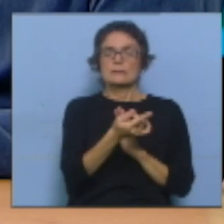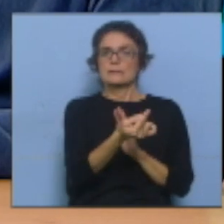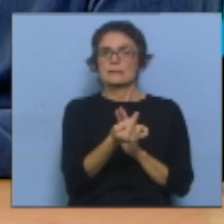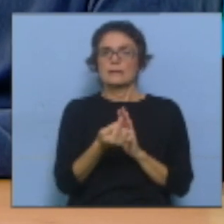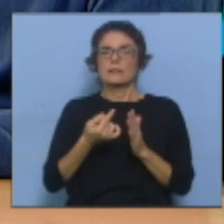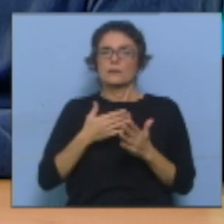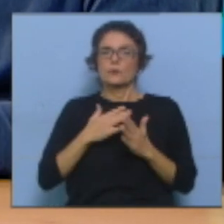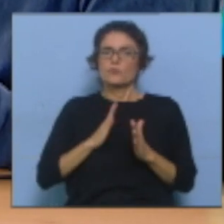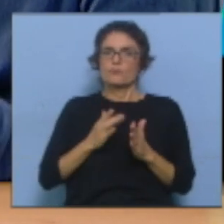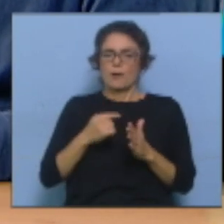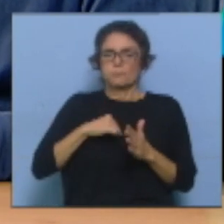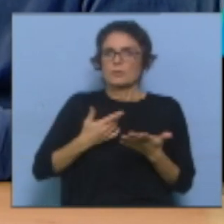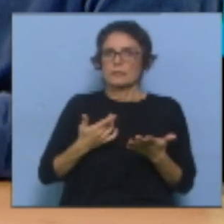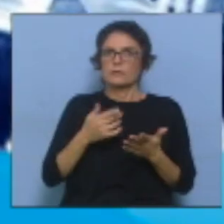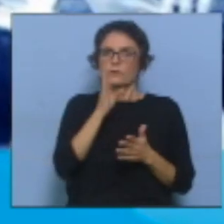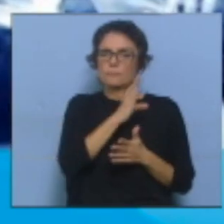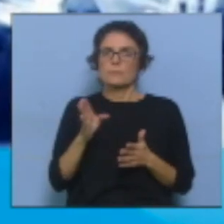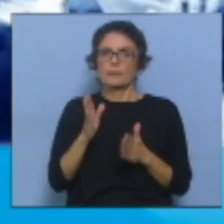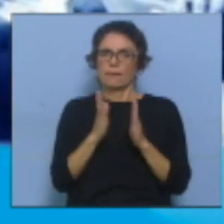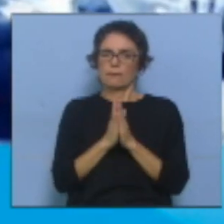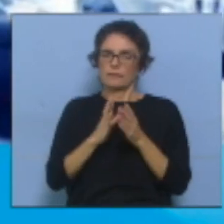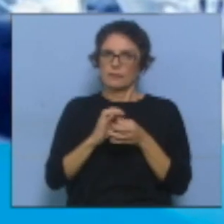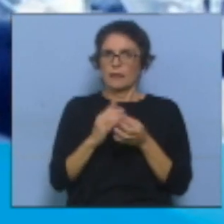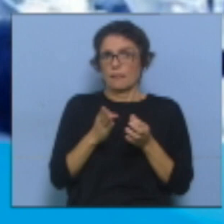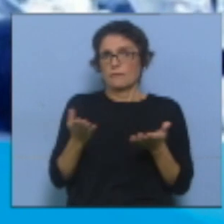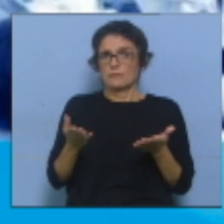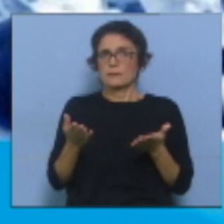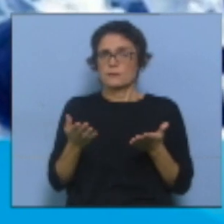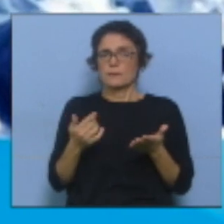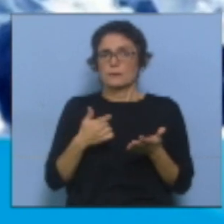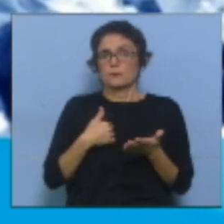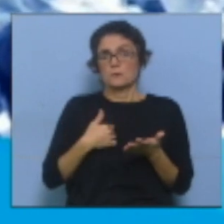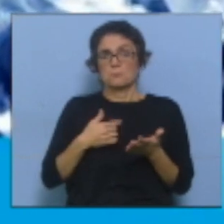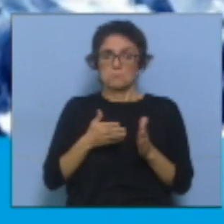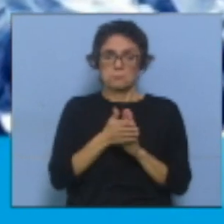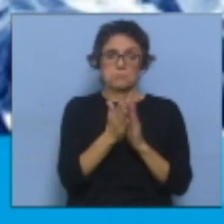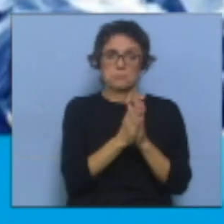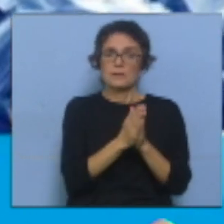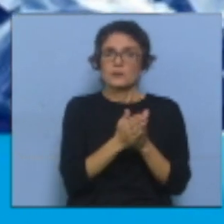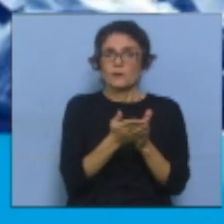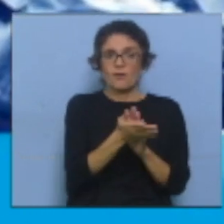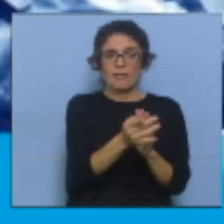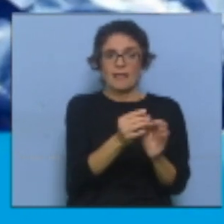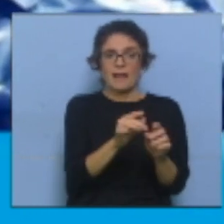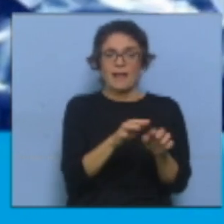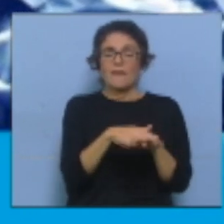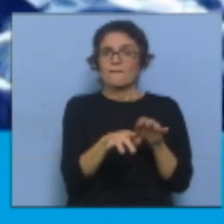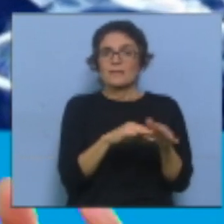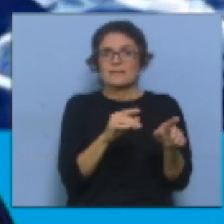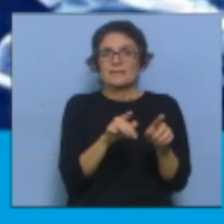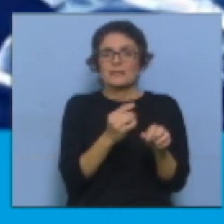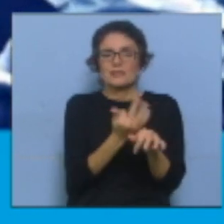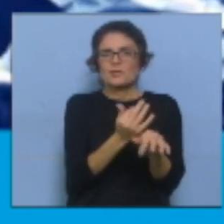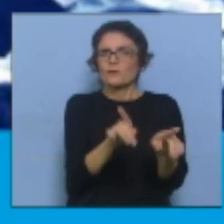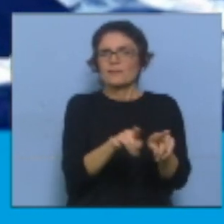Claro. de ir à missa. Rezar o terço em família. Rezar o terço, exatamente. Ao mesmo tempo, para mim também foi muito tranquilo, porque eu sentia-me em casa, tanto no pré-seminário como em casa, porque